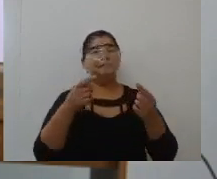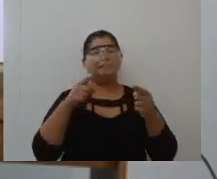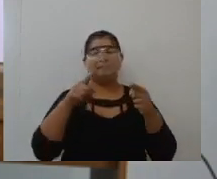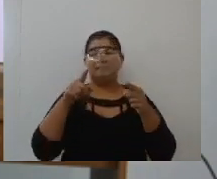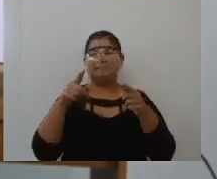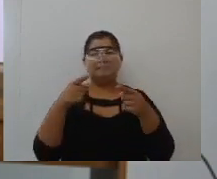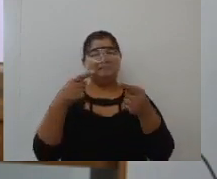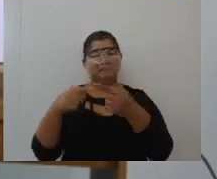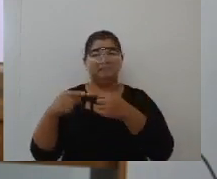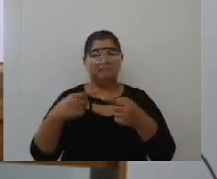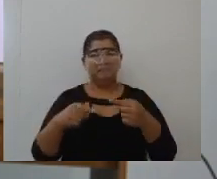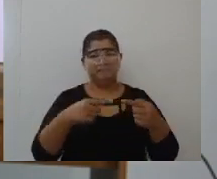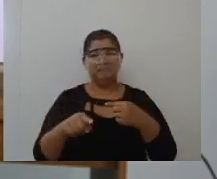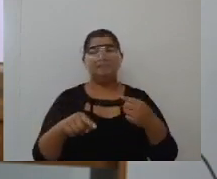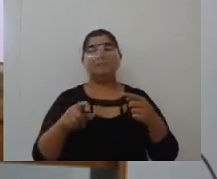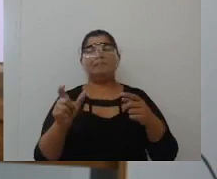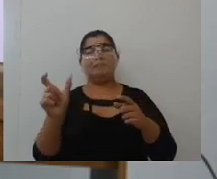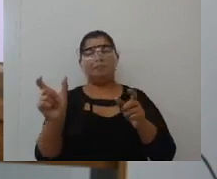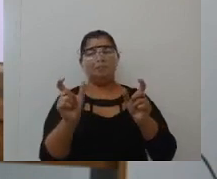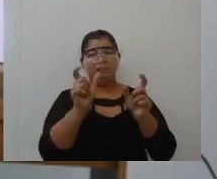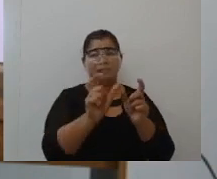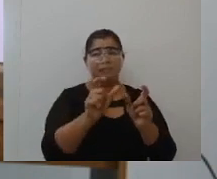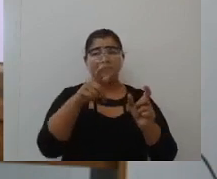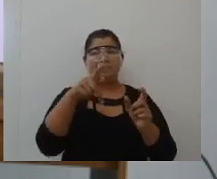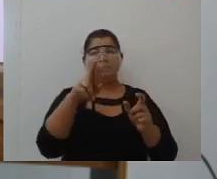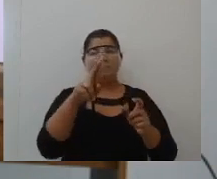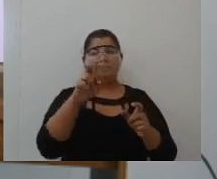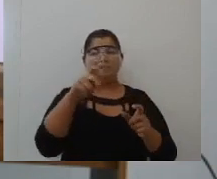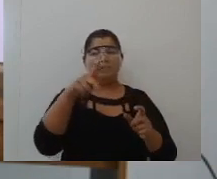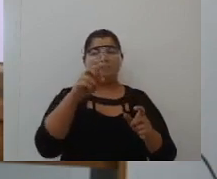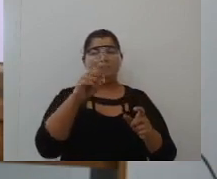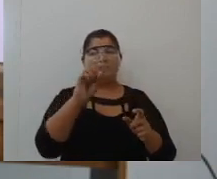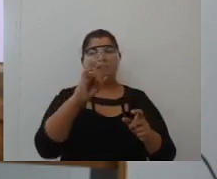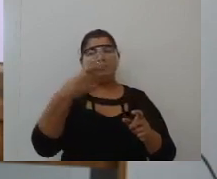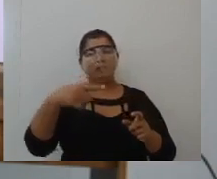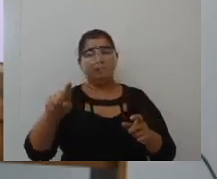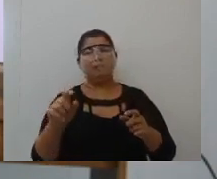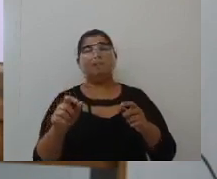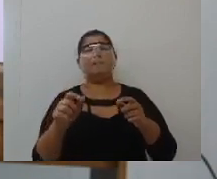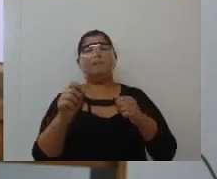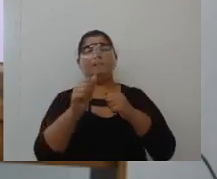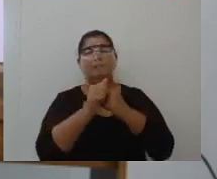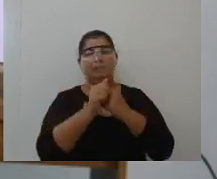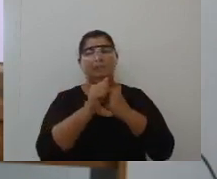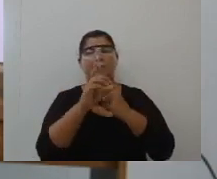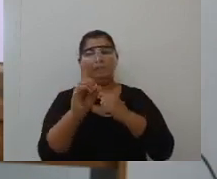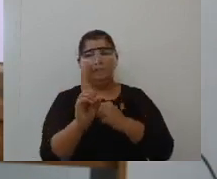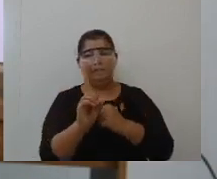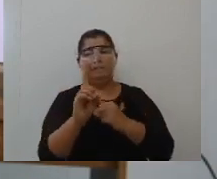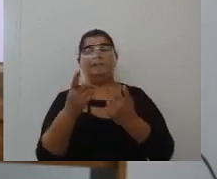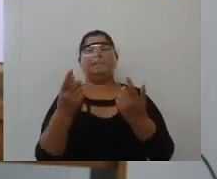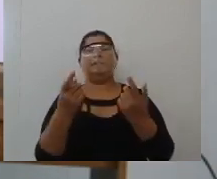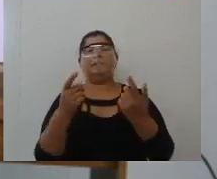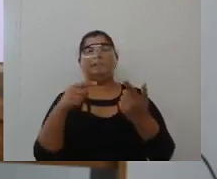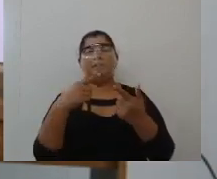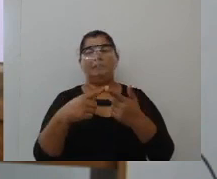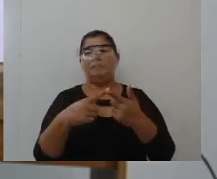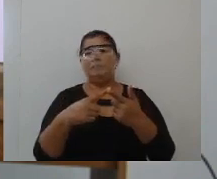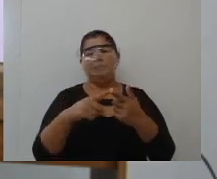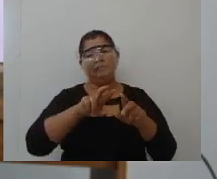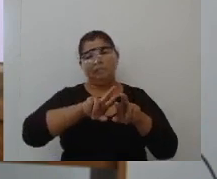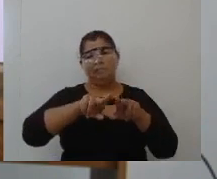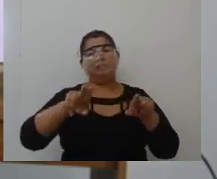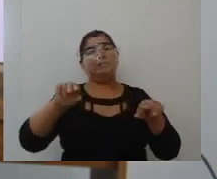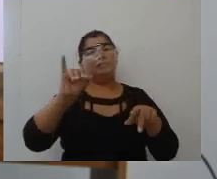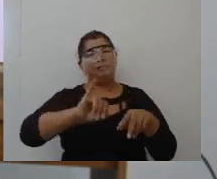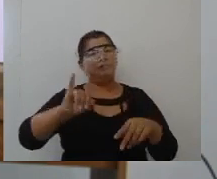conjunções, preposições, pronomes e alguns advérbios e expressões adverbiais. Isso aí é fundamental para a hora da quarta